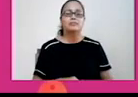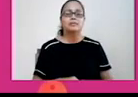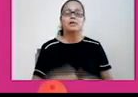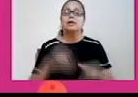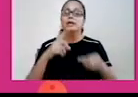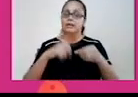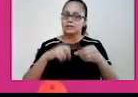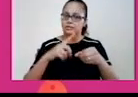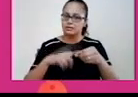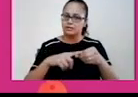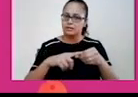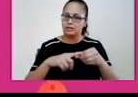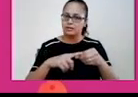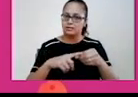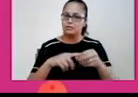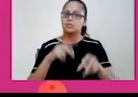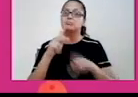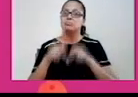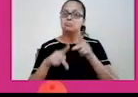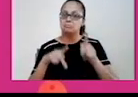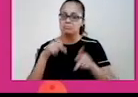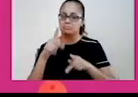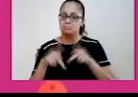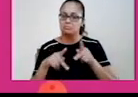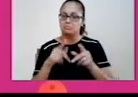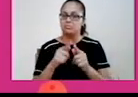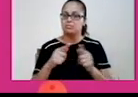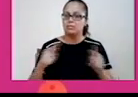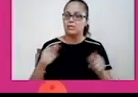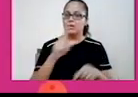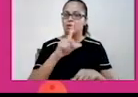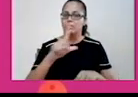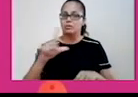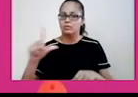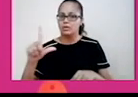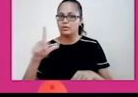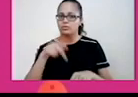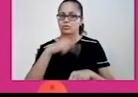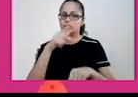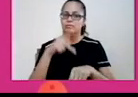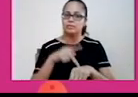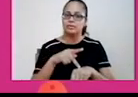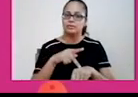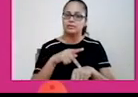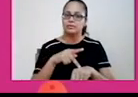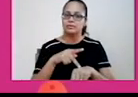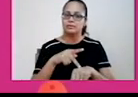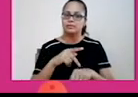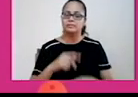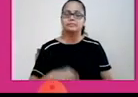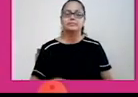mais populosas também, olha só, a maior parte delas também aqui no leste do país, certo?